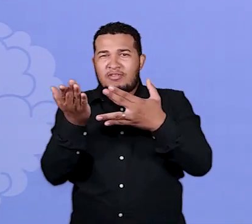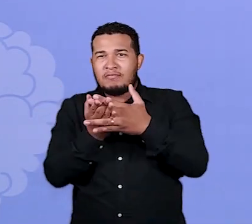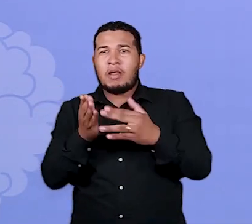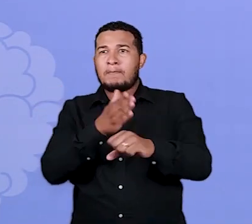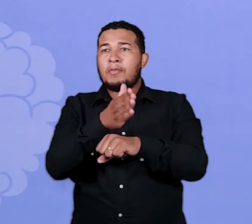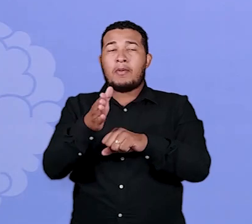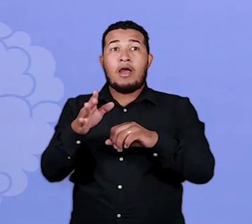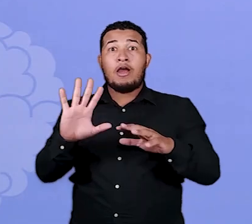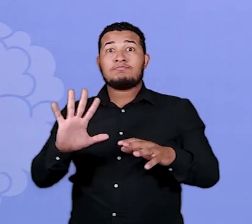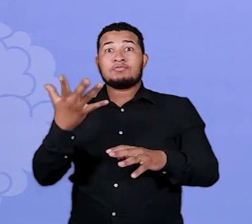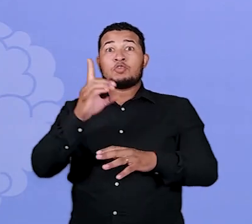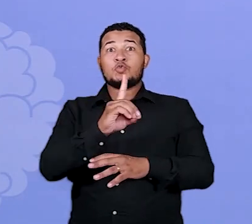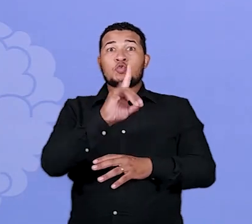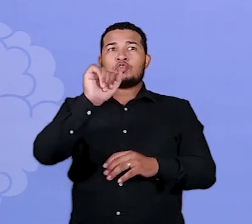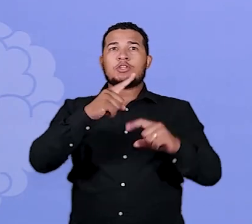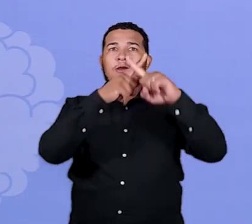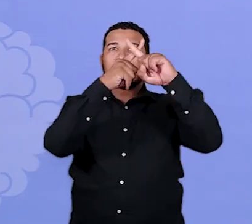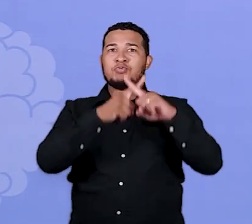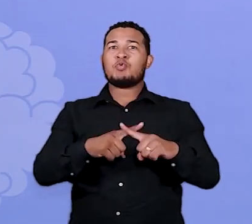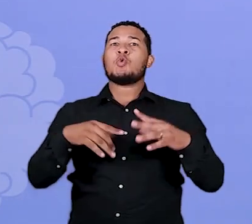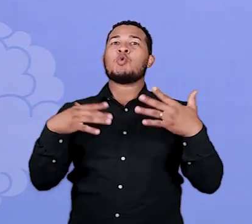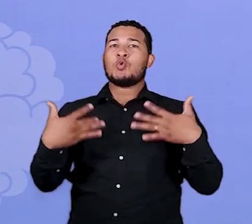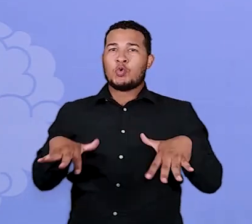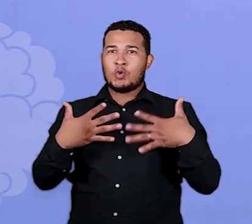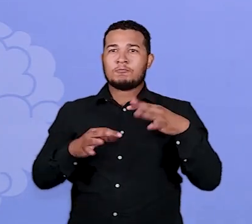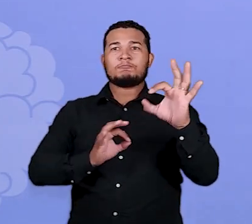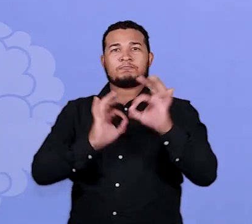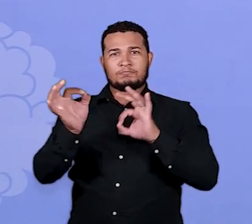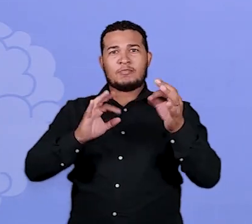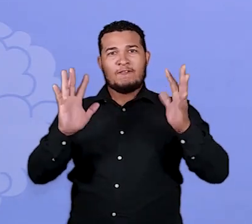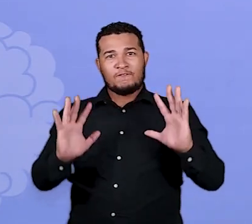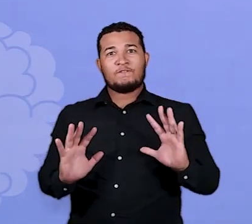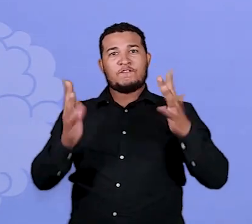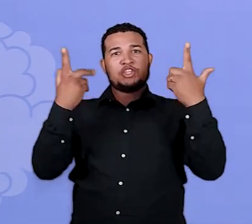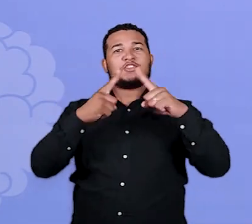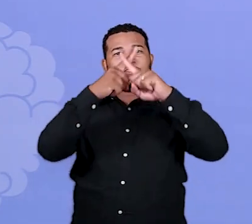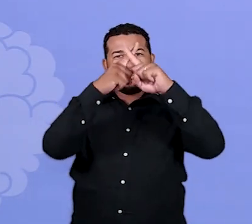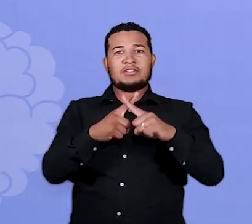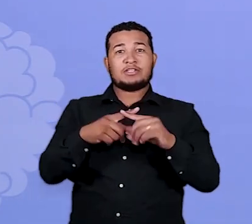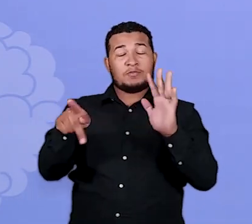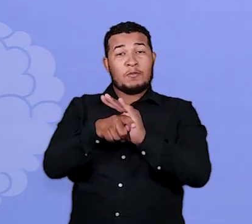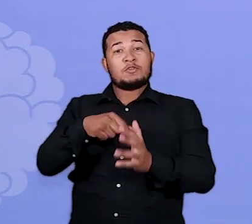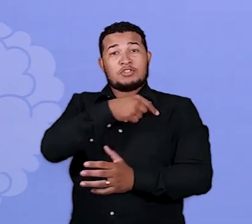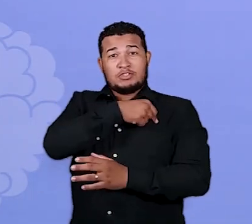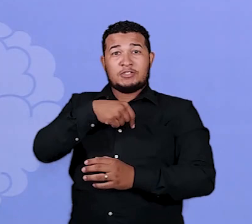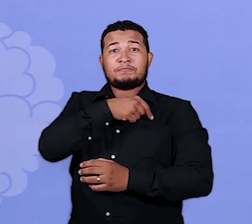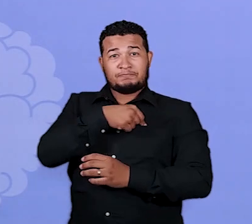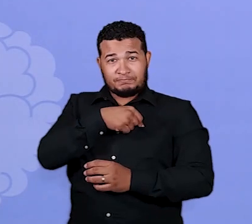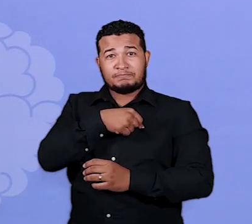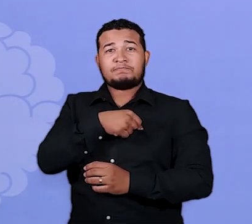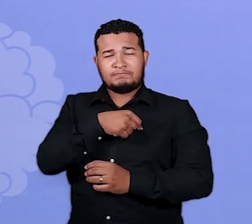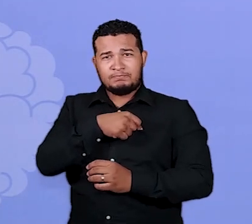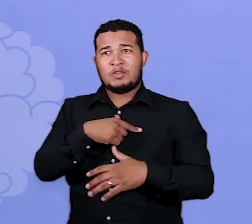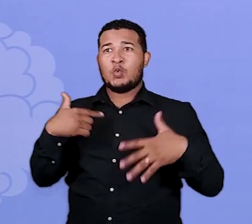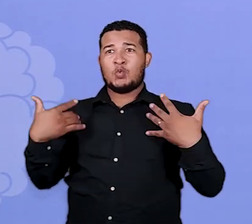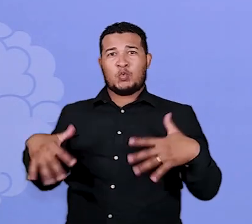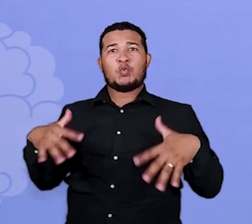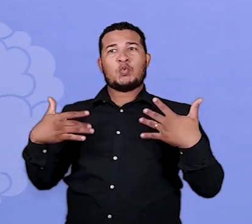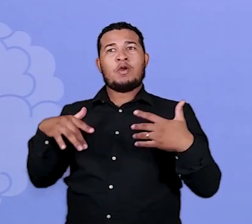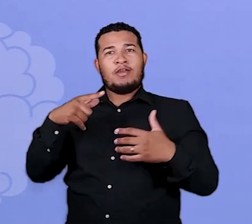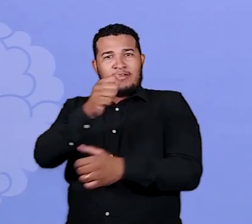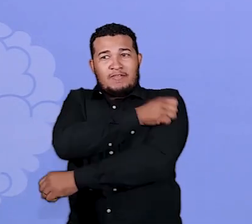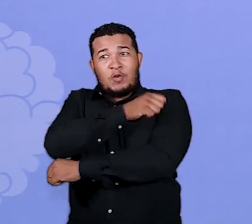do recreio, e aí chegou o dia do torneio de xadrez, um torneio organizado, festival de xadrez, pela SEDU, pelo governo do